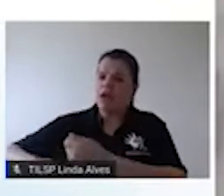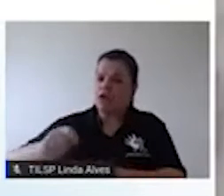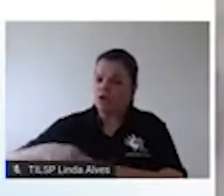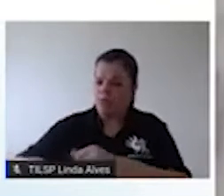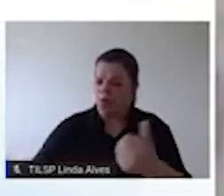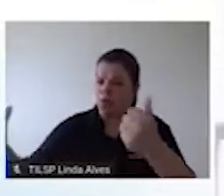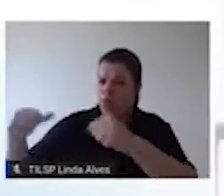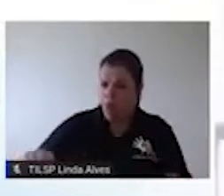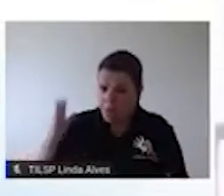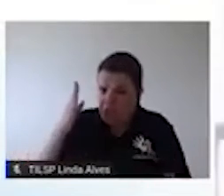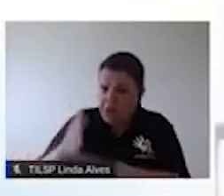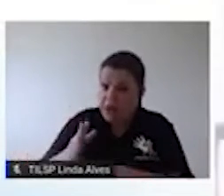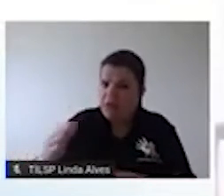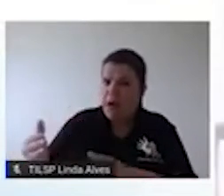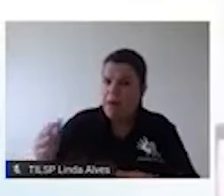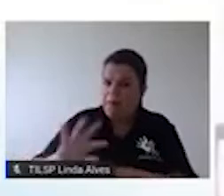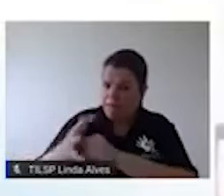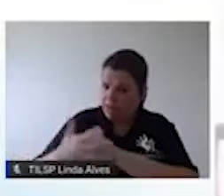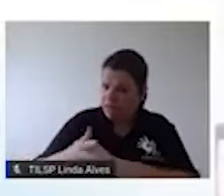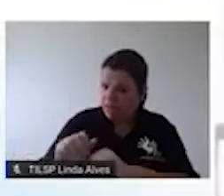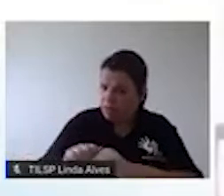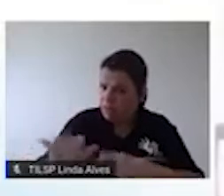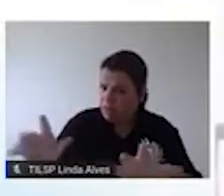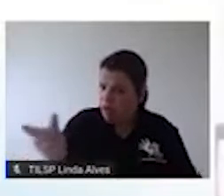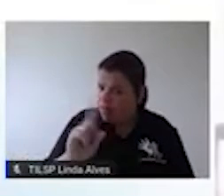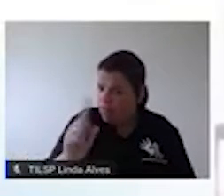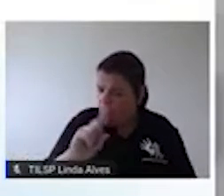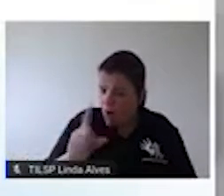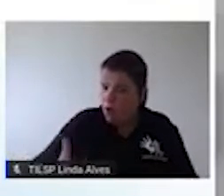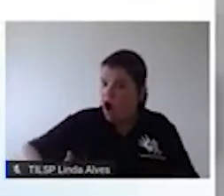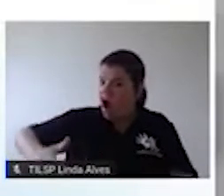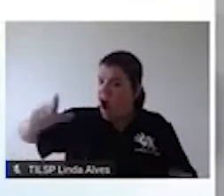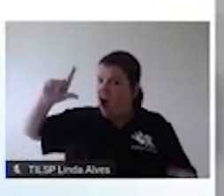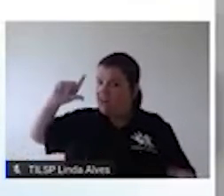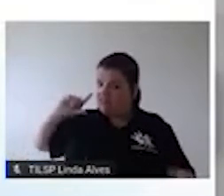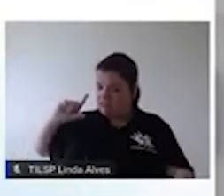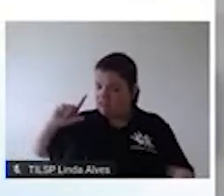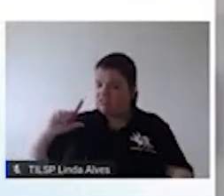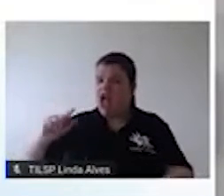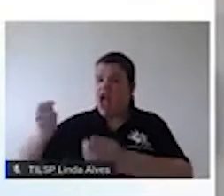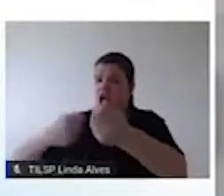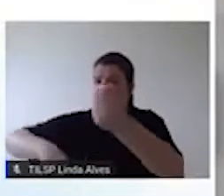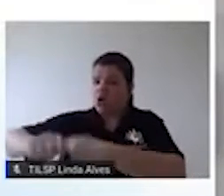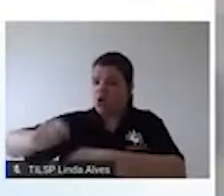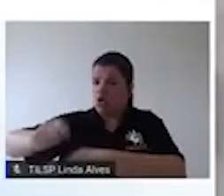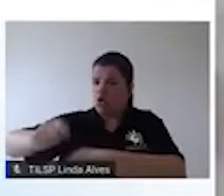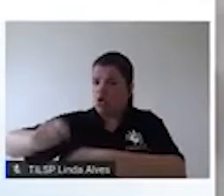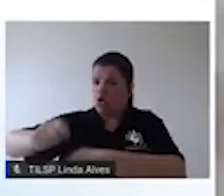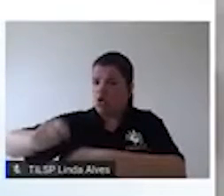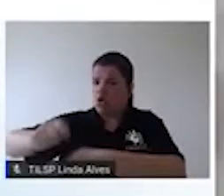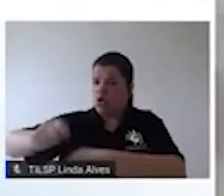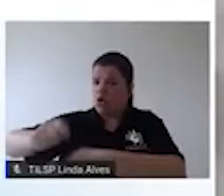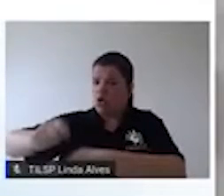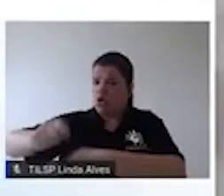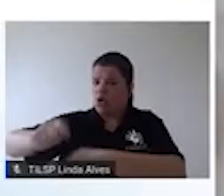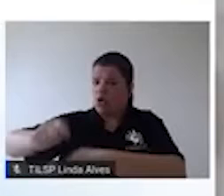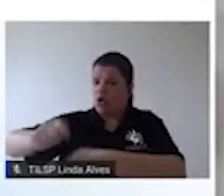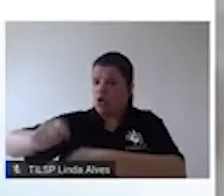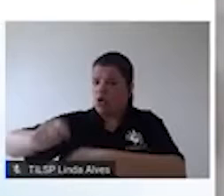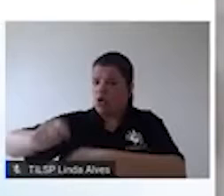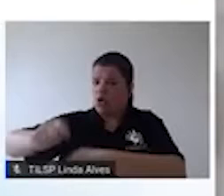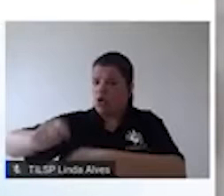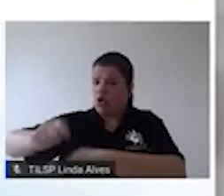é pela pandemia. Sim. Não é? A economia já ia mal desde 2015. Certo. Não é? E